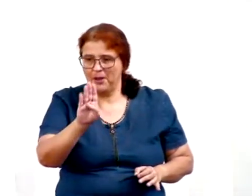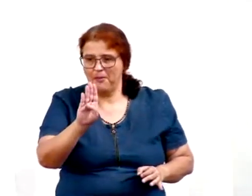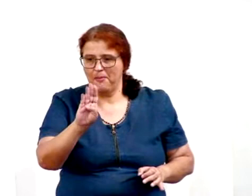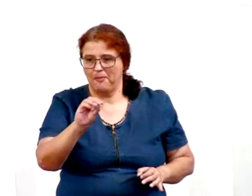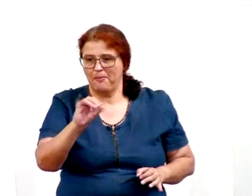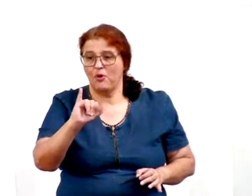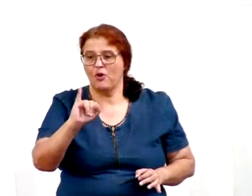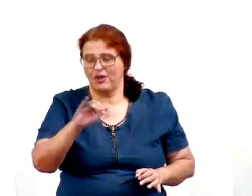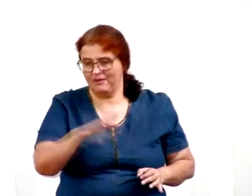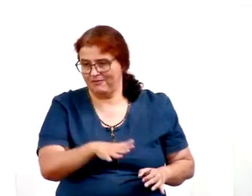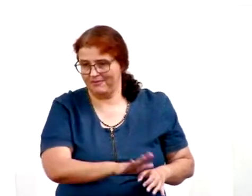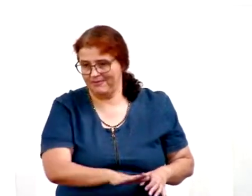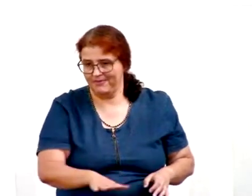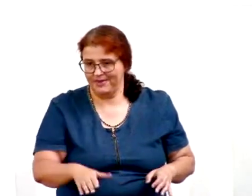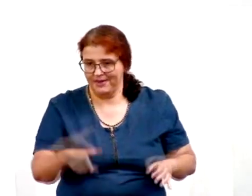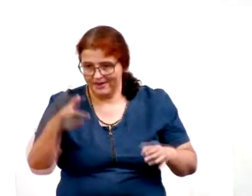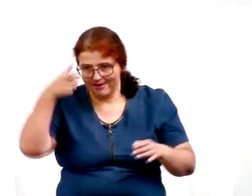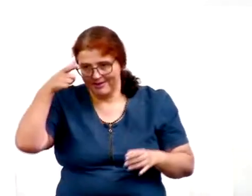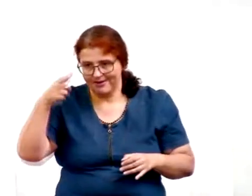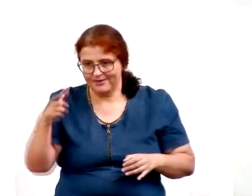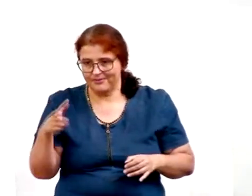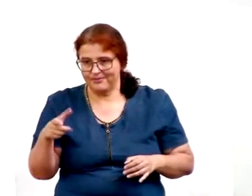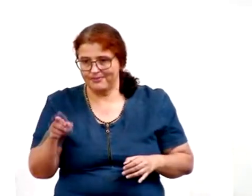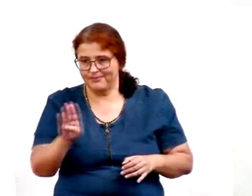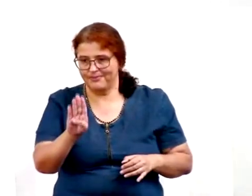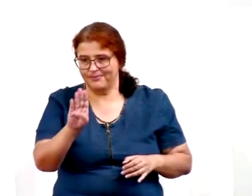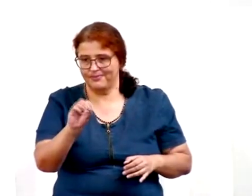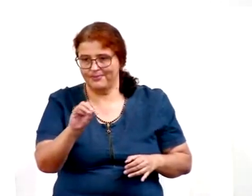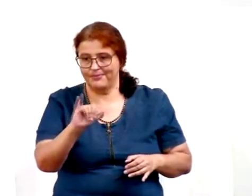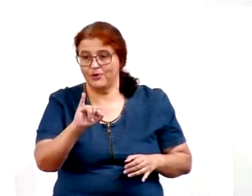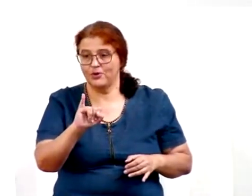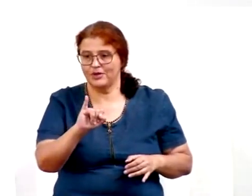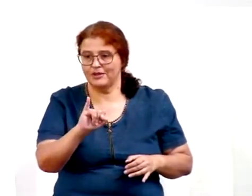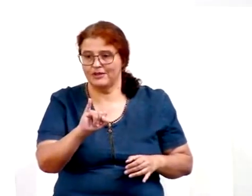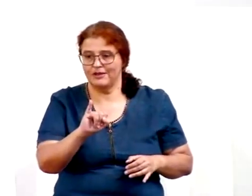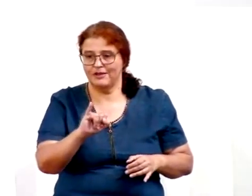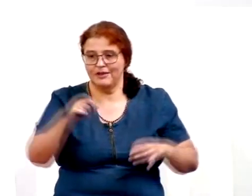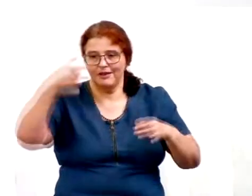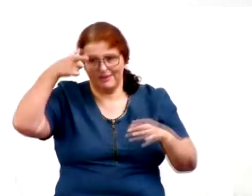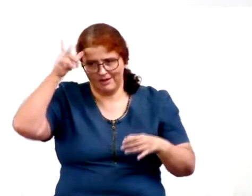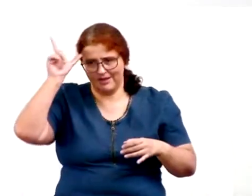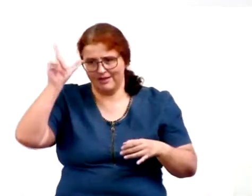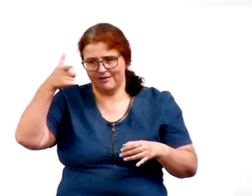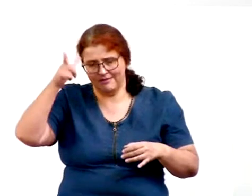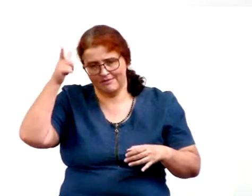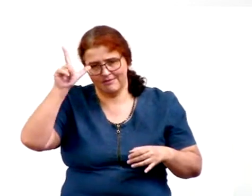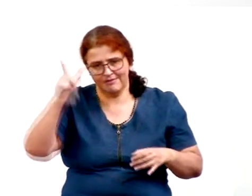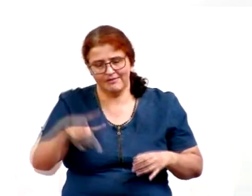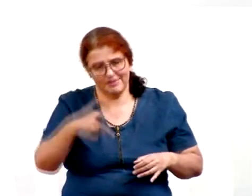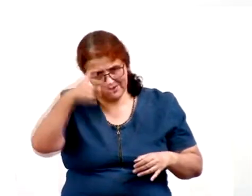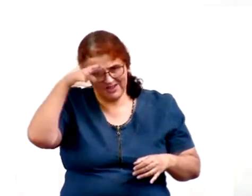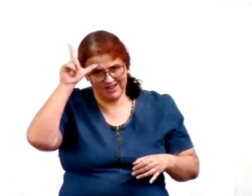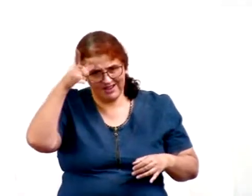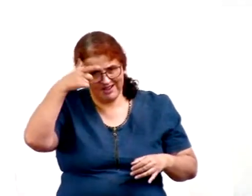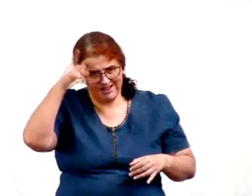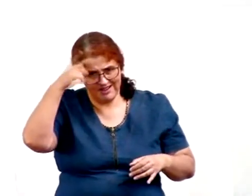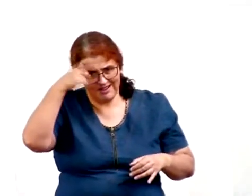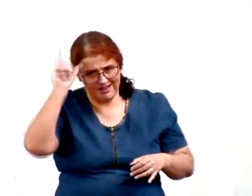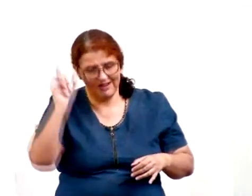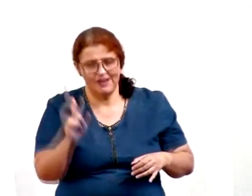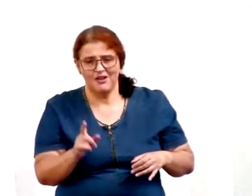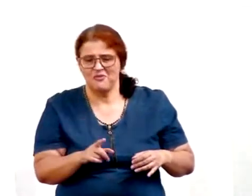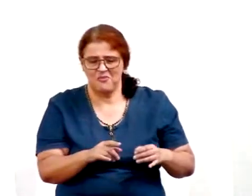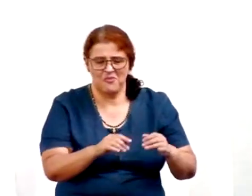para comer e beber. Eis aqui uma alusão e um contraste com a primeira sessão, os primeiros 4 versículos que